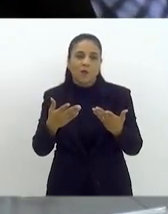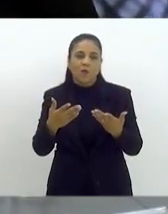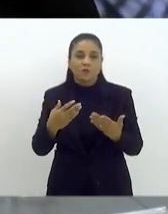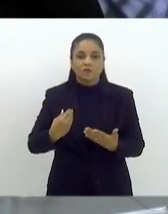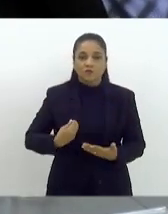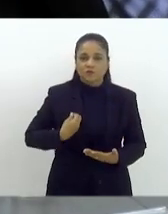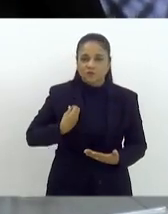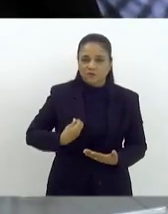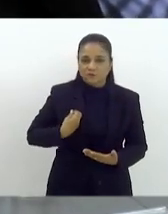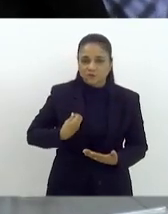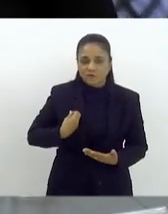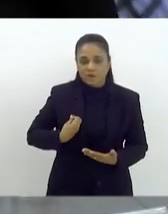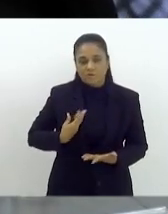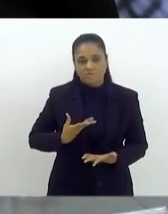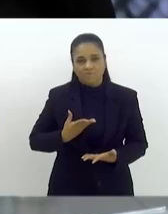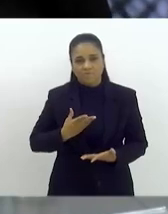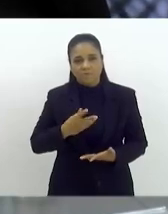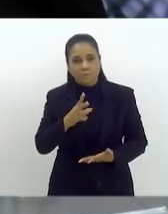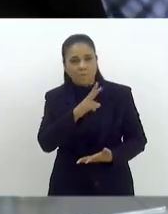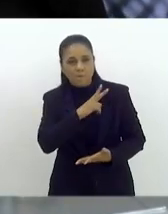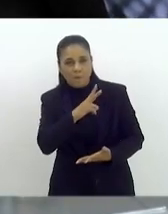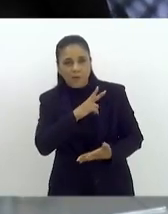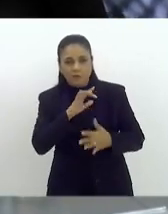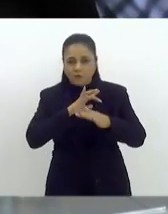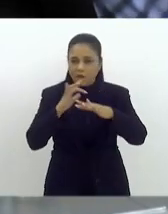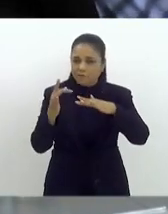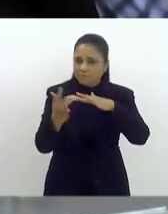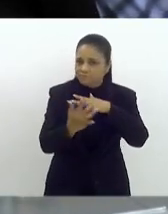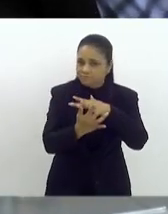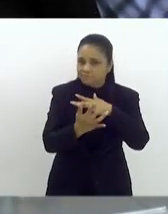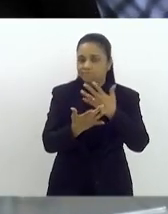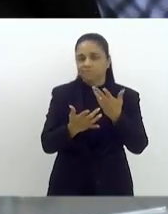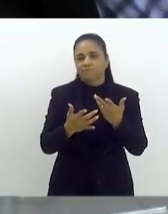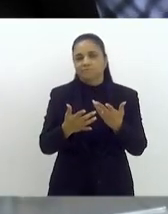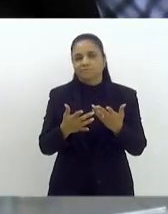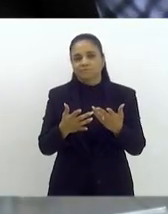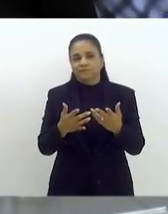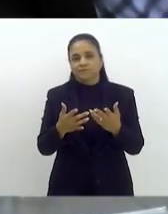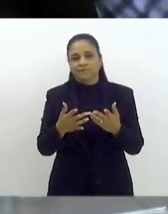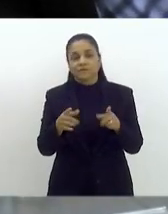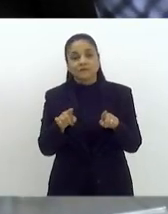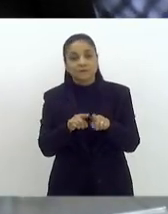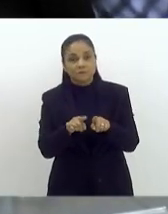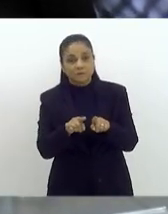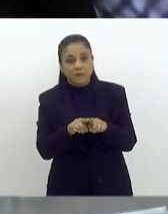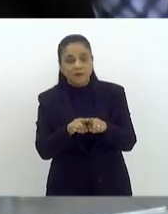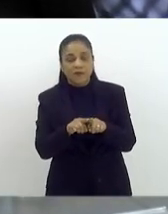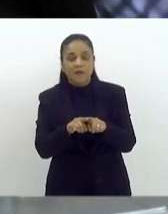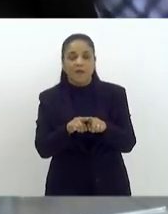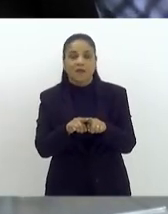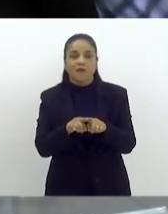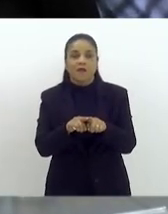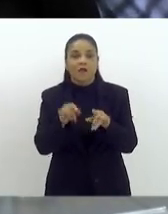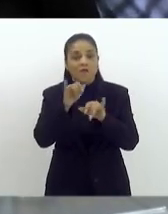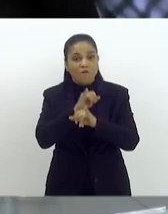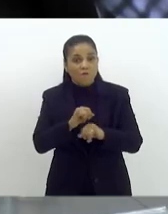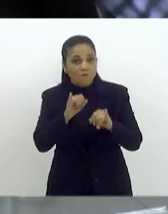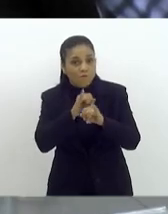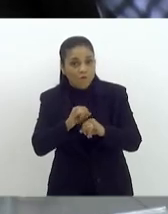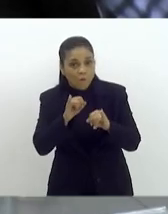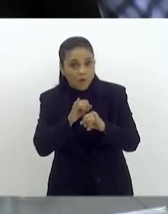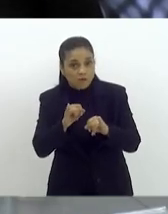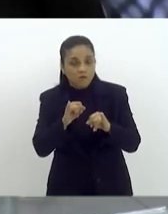vivências da nossa vida nas redes sociais é há também a possibilidade de acesso à informações